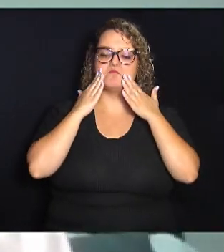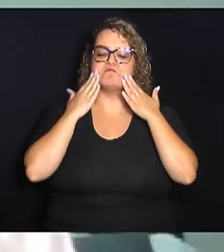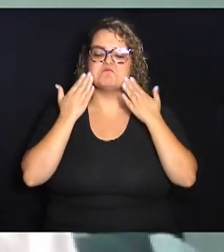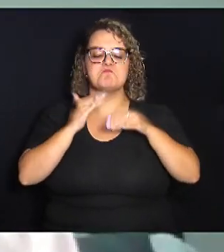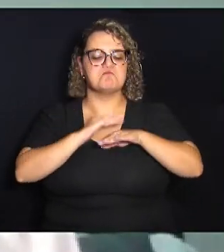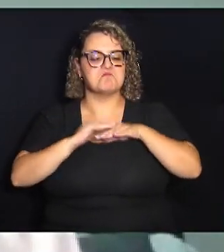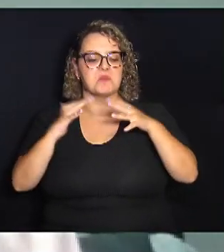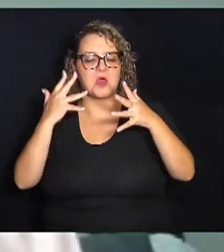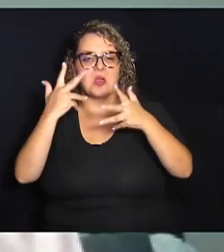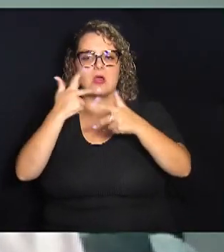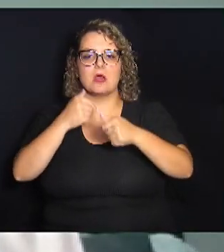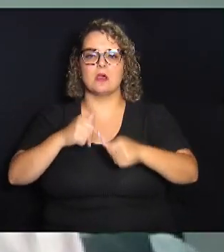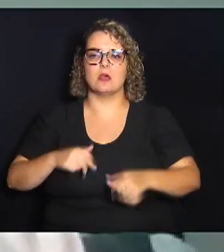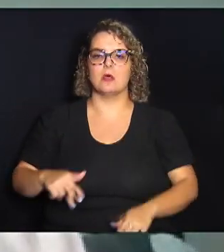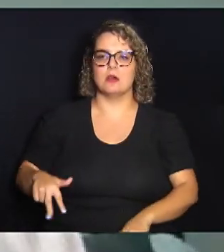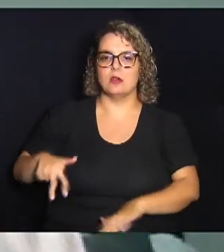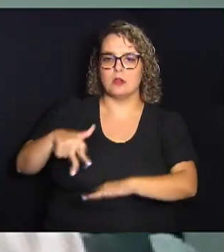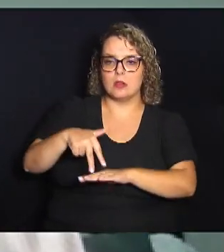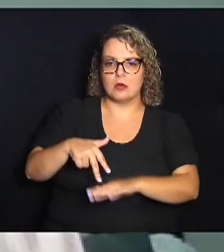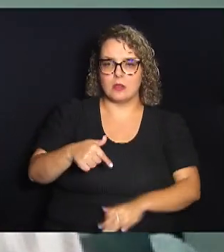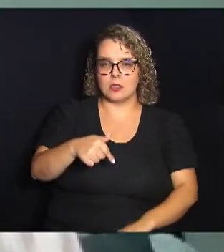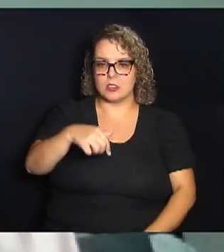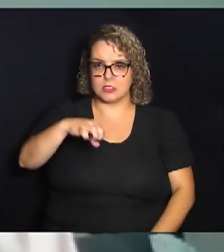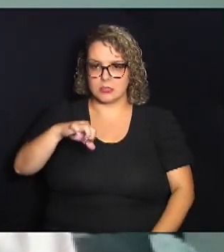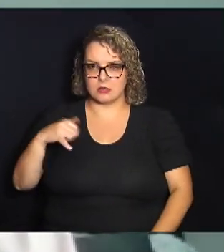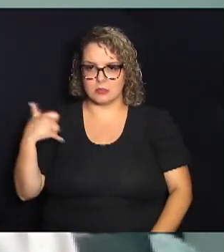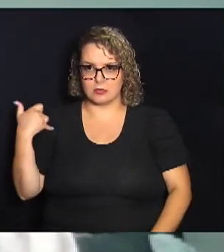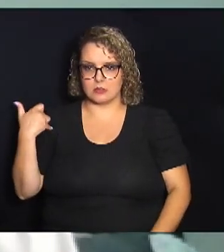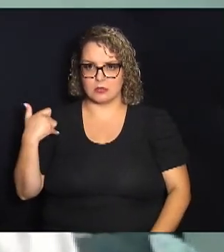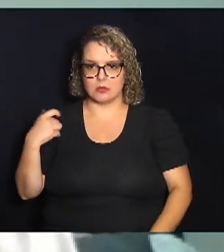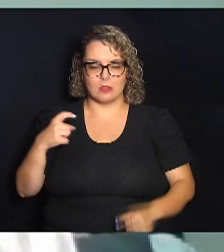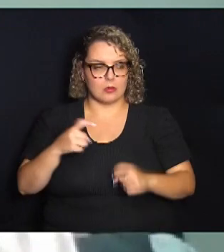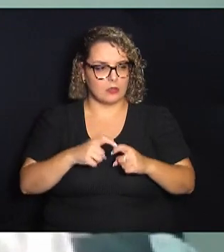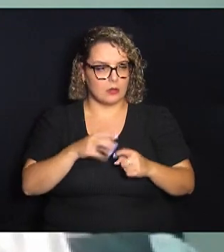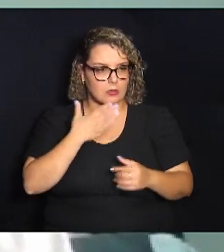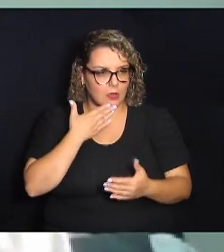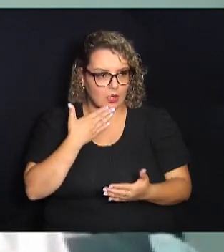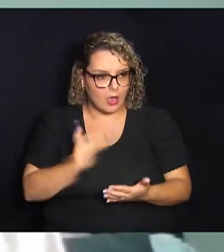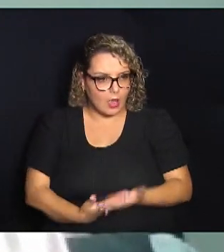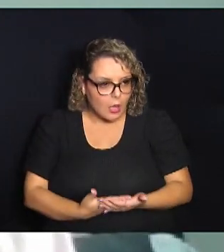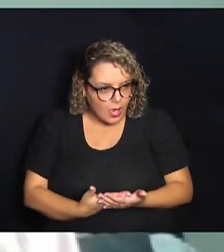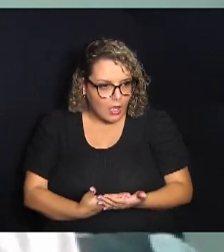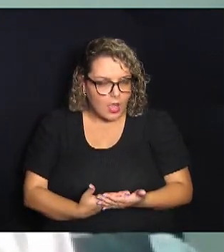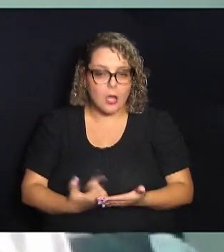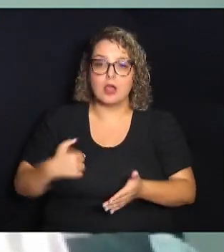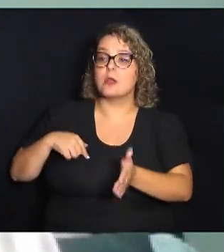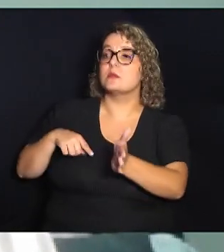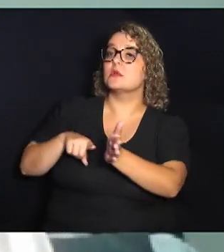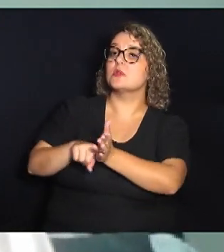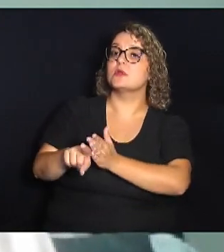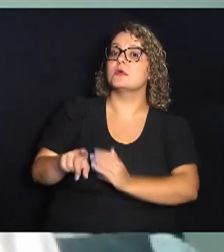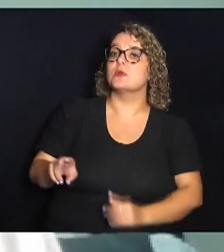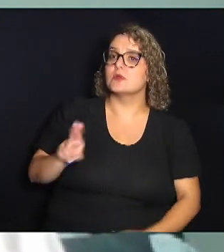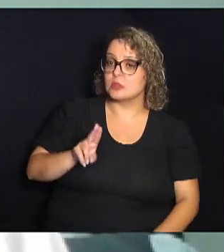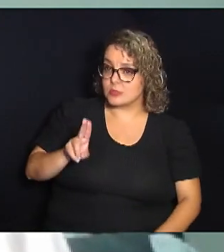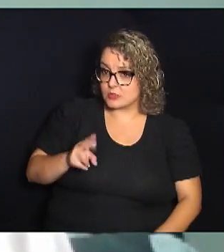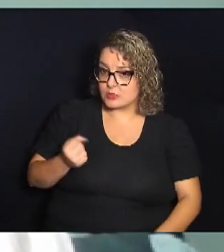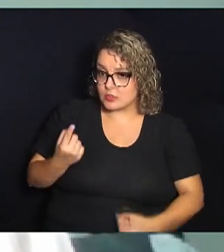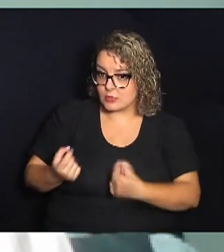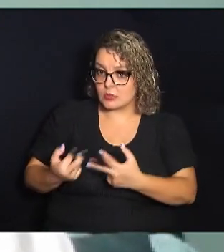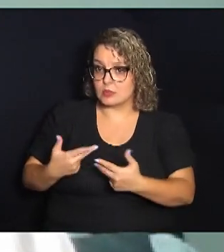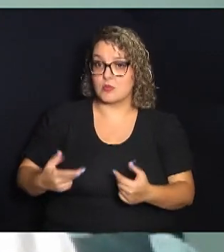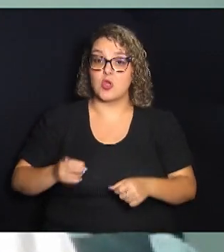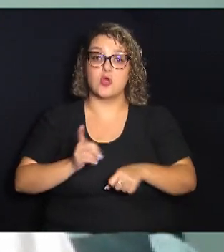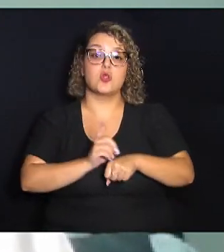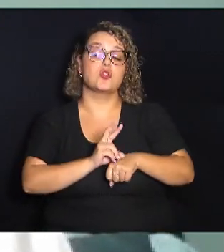bonita. Quando ela falou que tinha 79 anos, os médicos não acreditaram. Aí eu perguntei, a senhora usa alguma coisa? Ela falou,